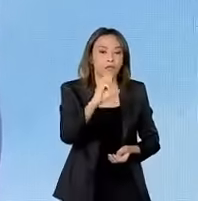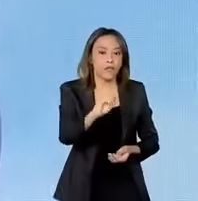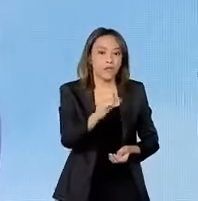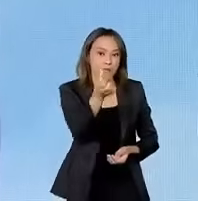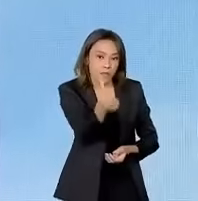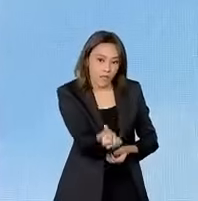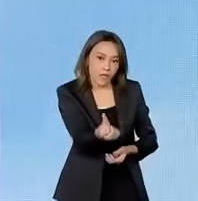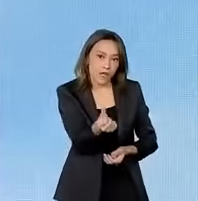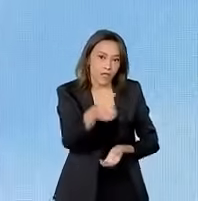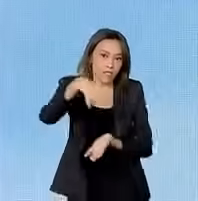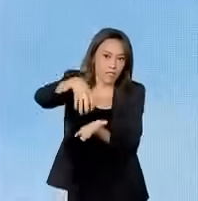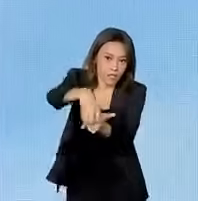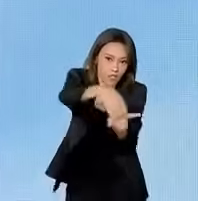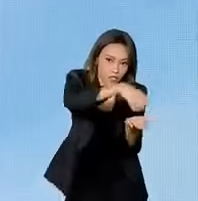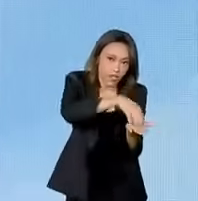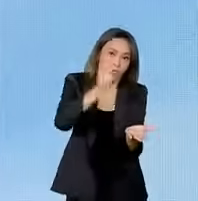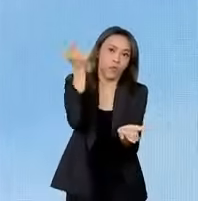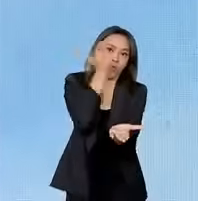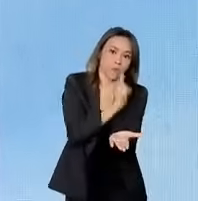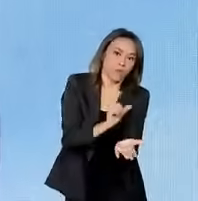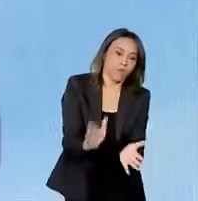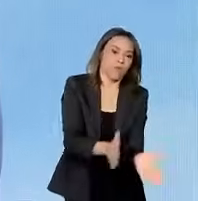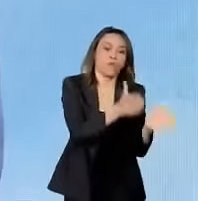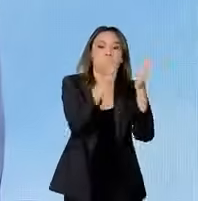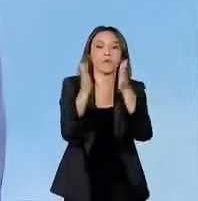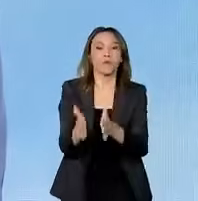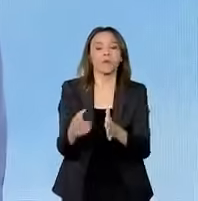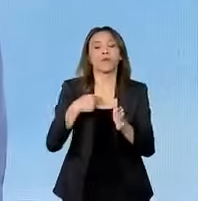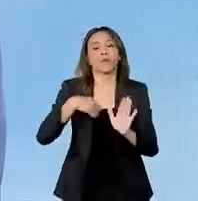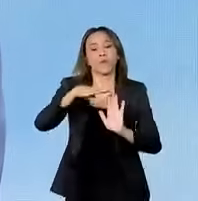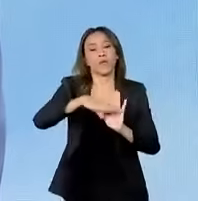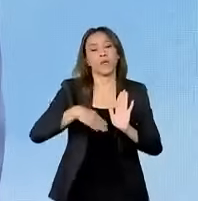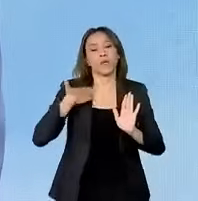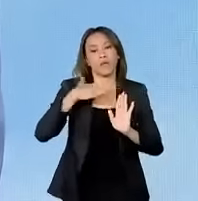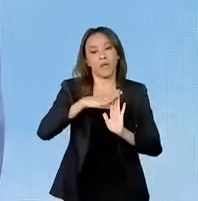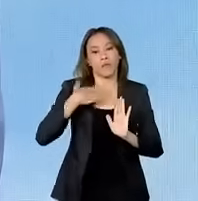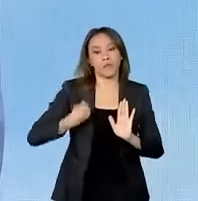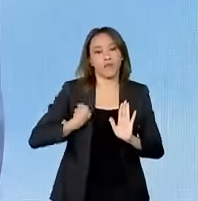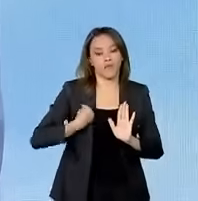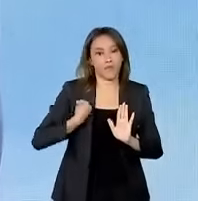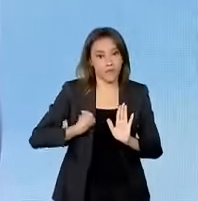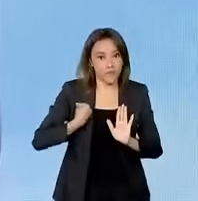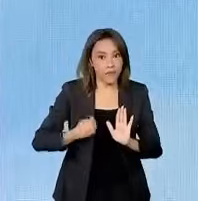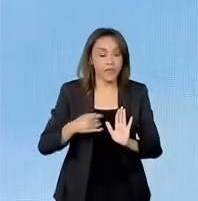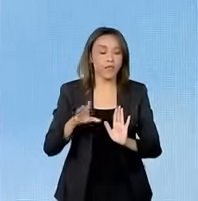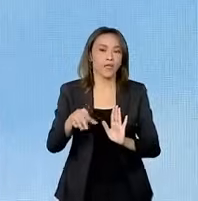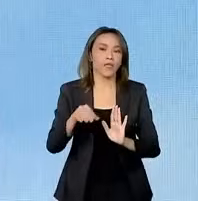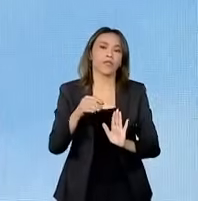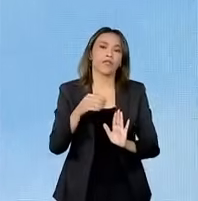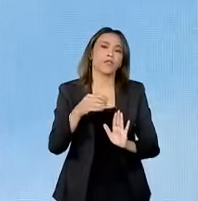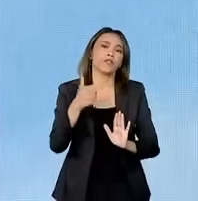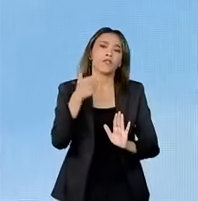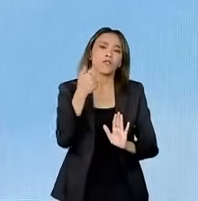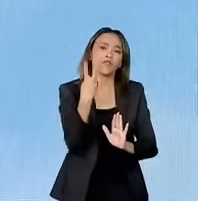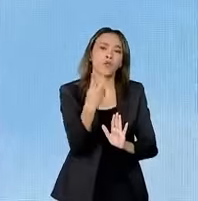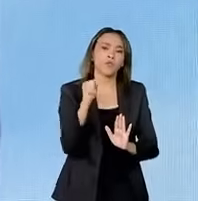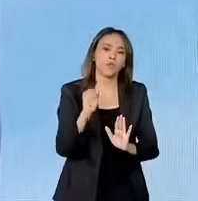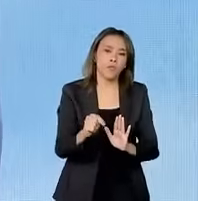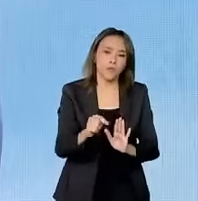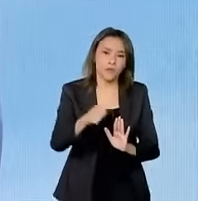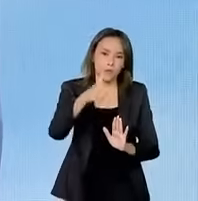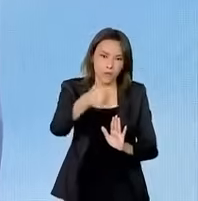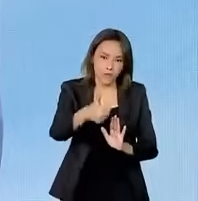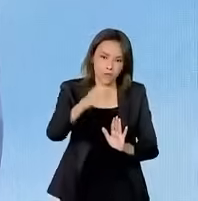foram agraciadas. No Minha Casa Minha Vida, 2.105 projetos, 2.105 projetos